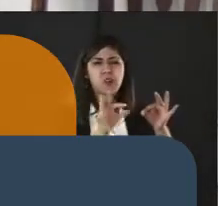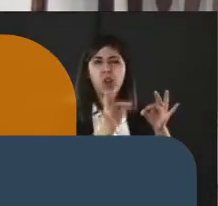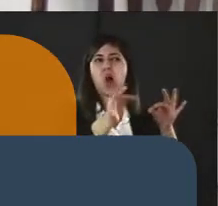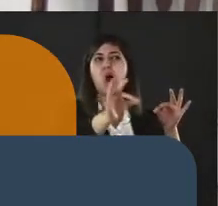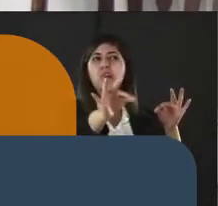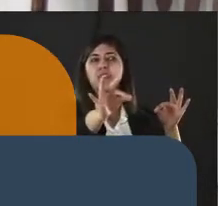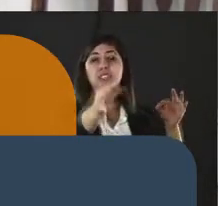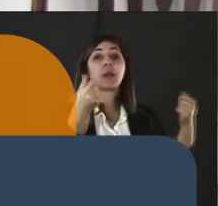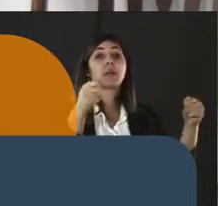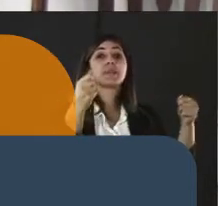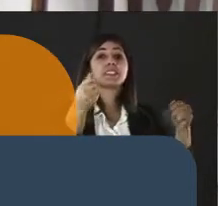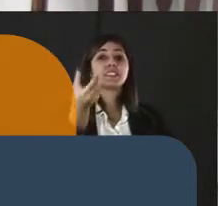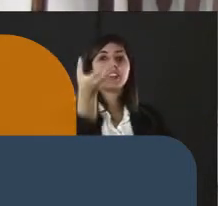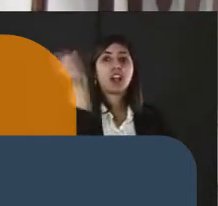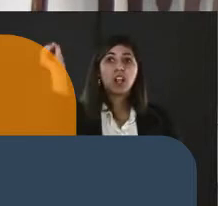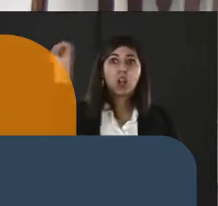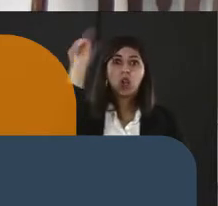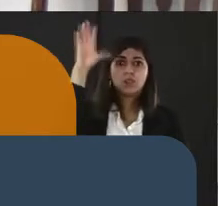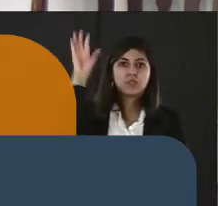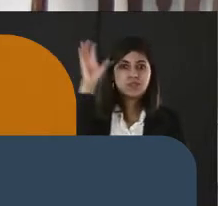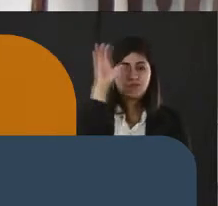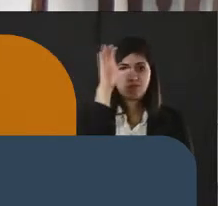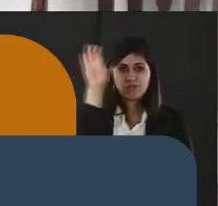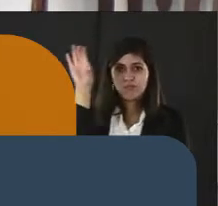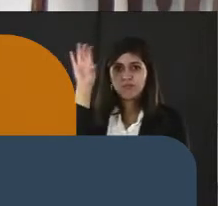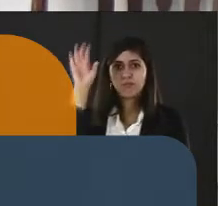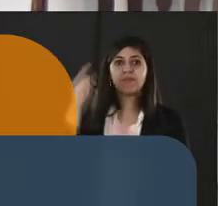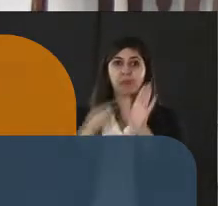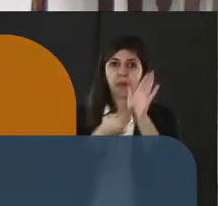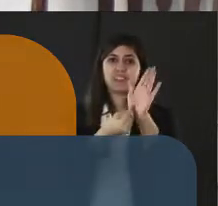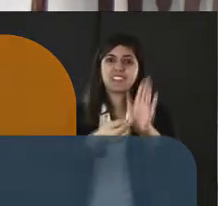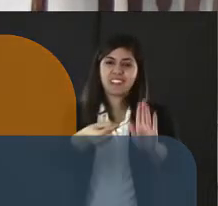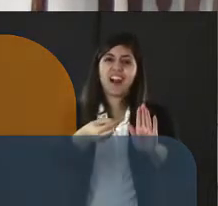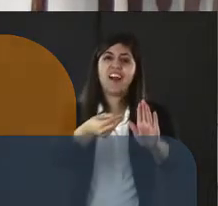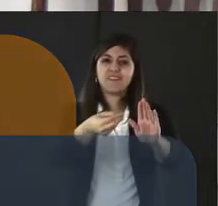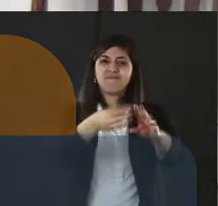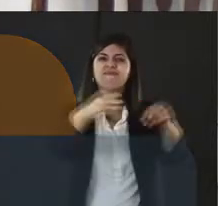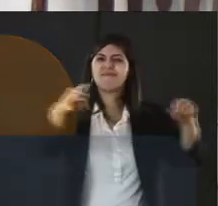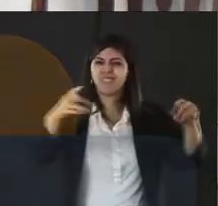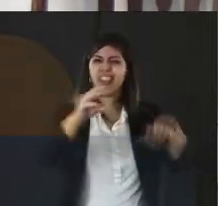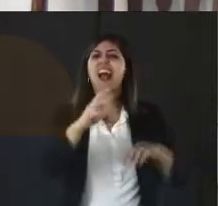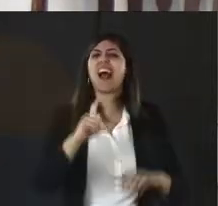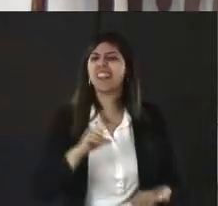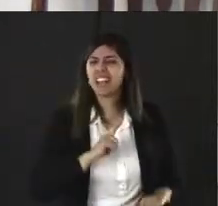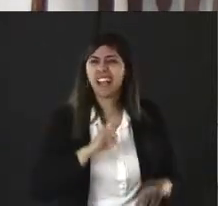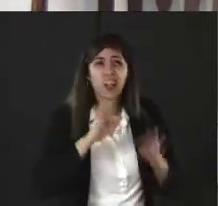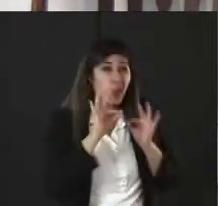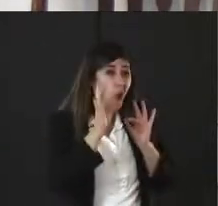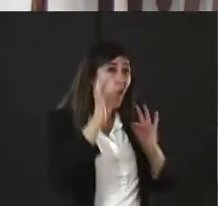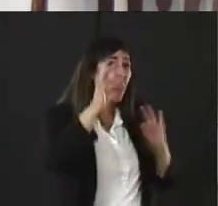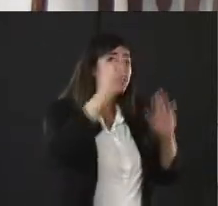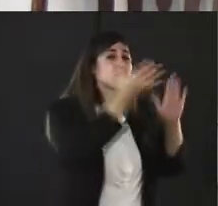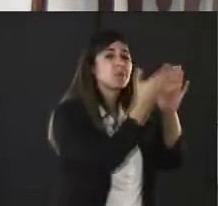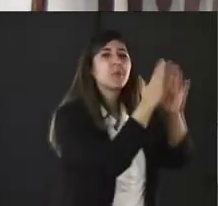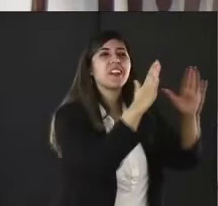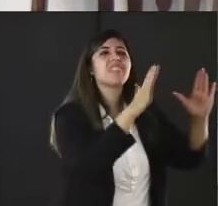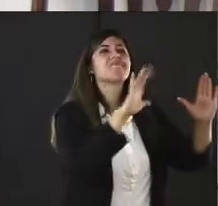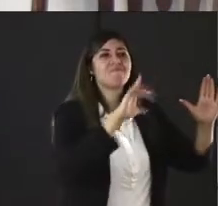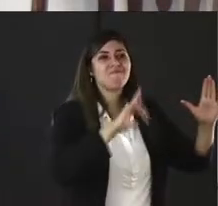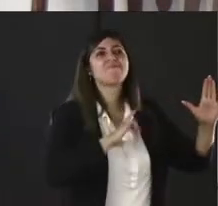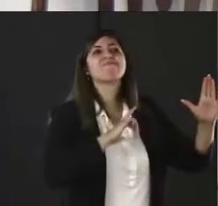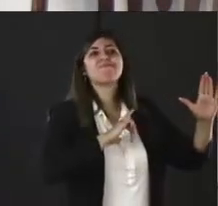alcança muitas milhas náuticas ali a ponta tem terra lá um dia aquele brilho distante